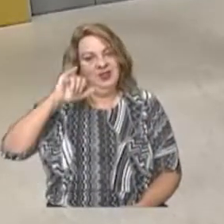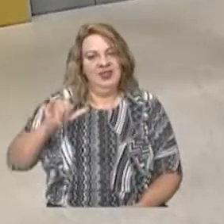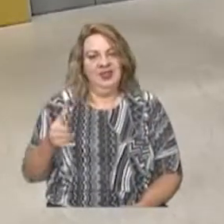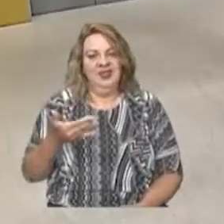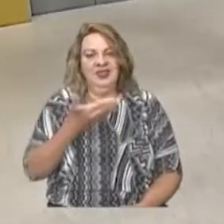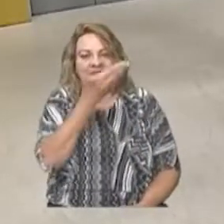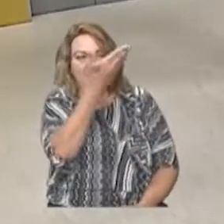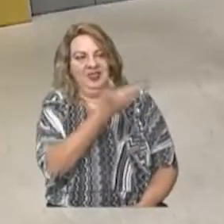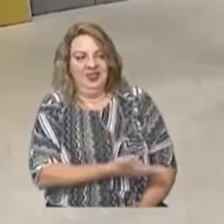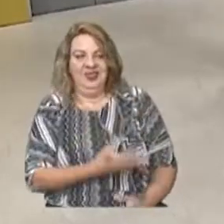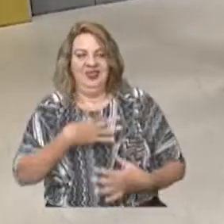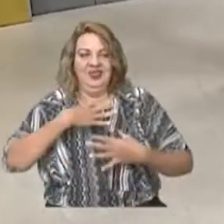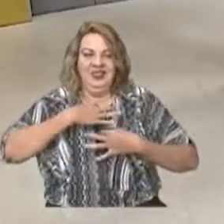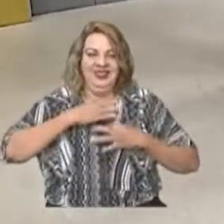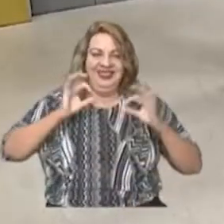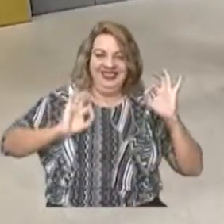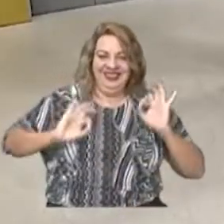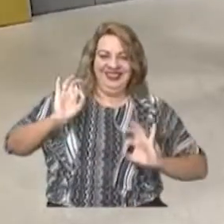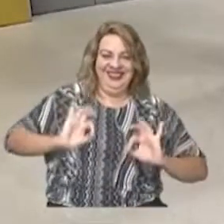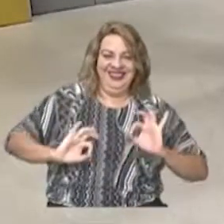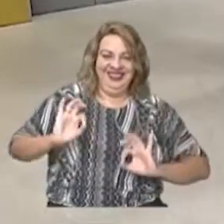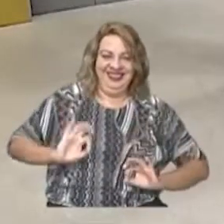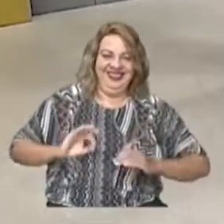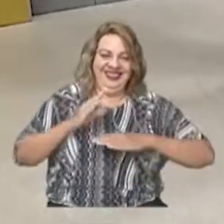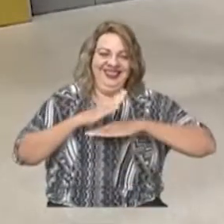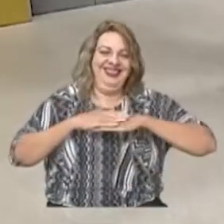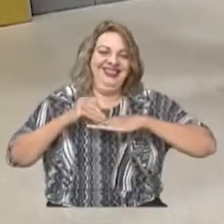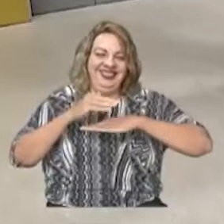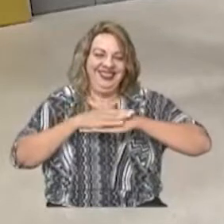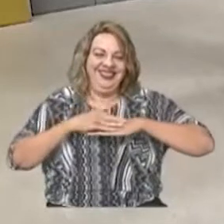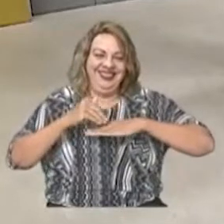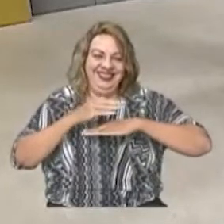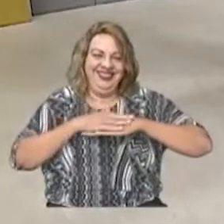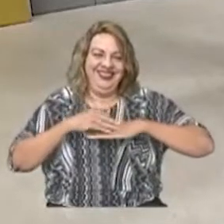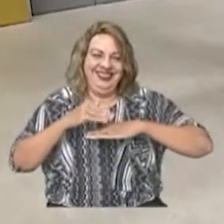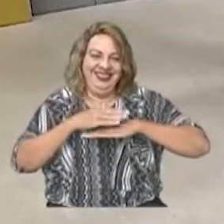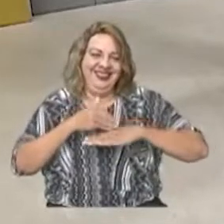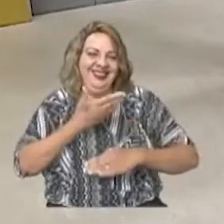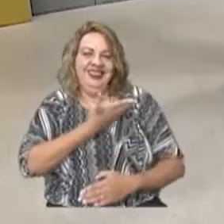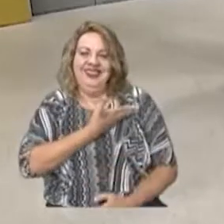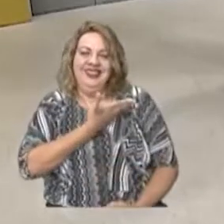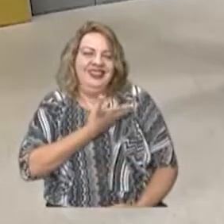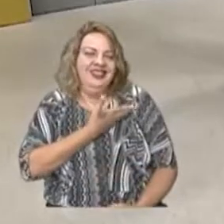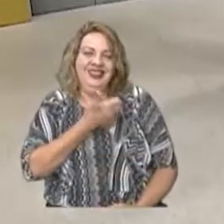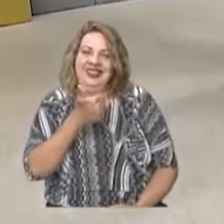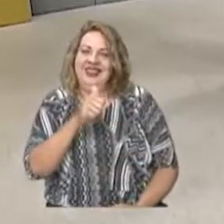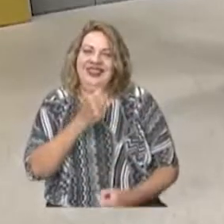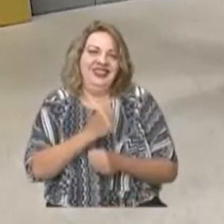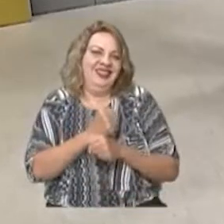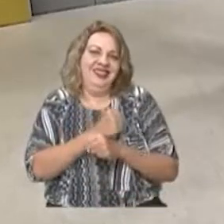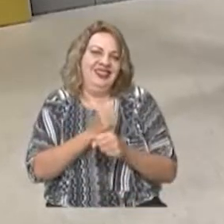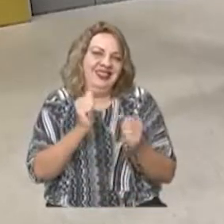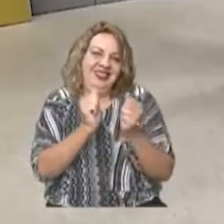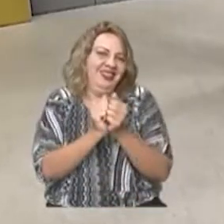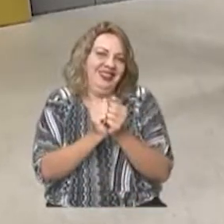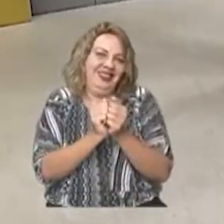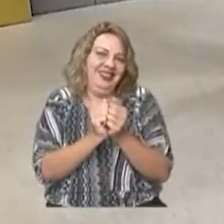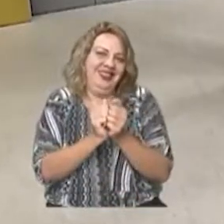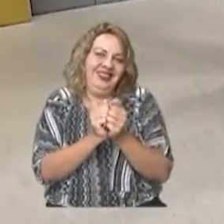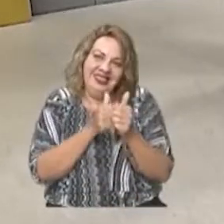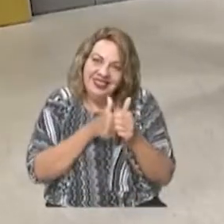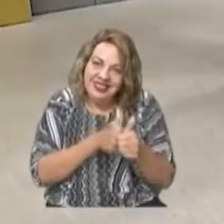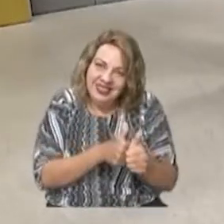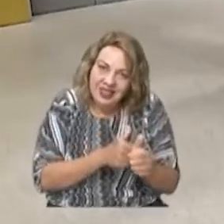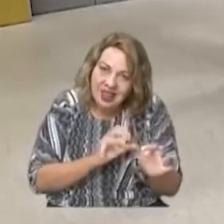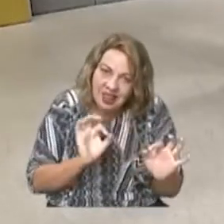Segue aí, olha a elegância em Faz pessoa. Este carinho com este velho amigo de vocês. Há 11 anos na sua telinha e você ainda não me segue